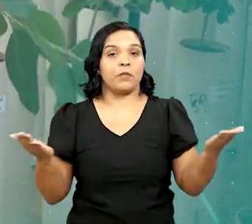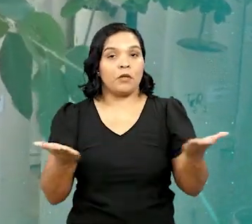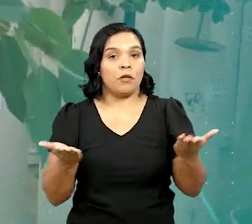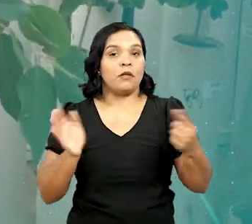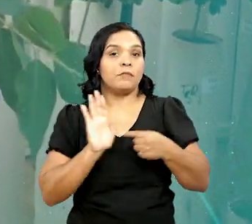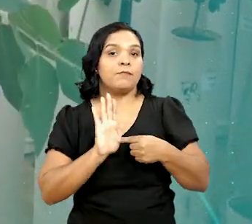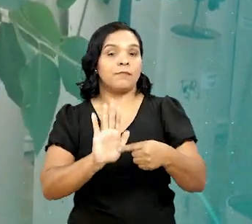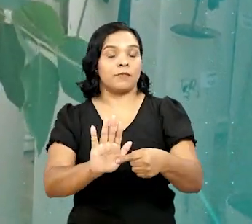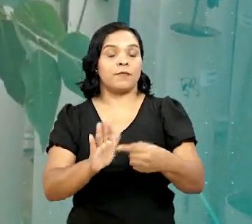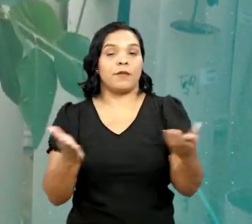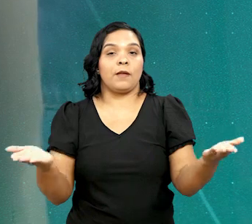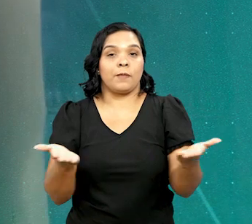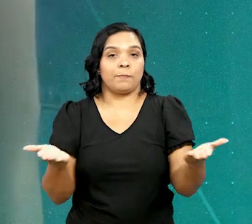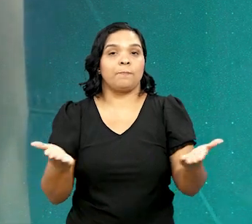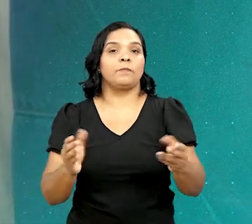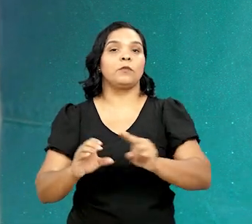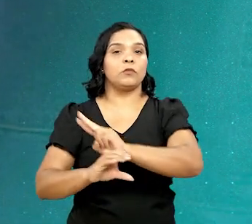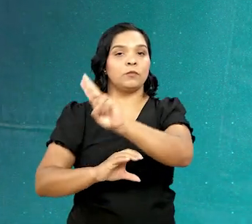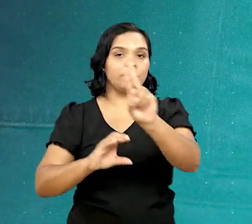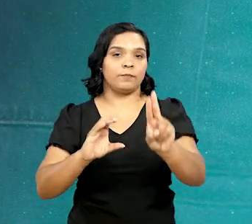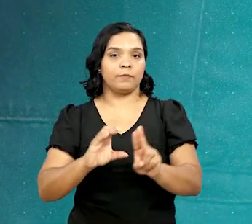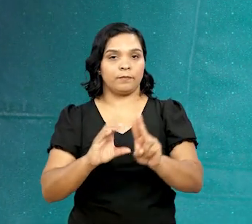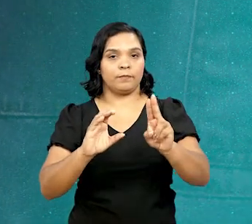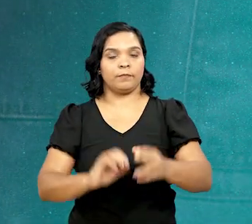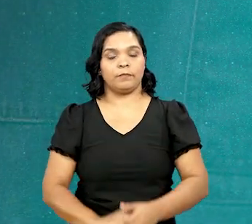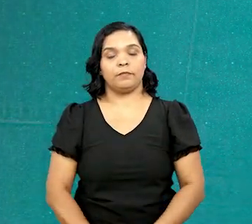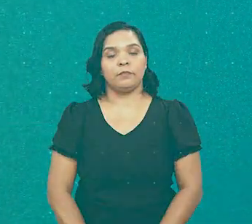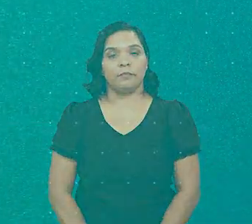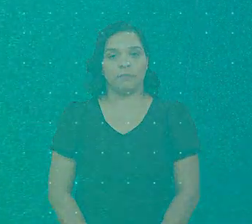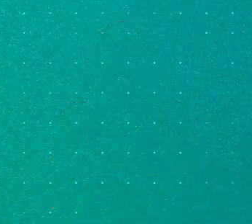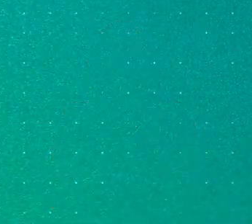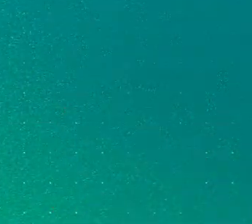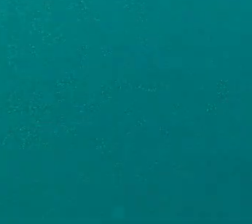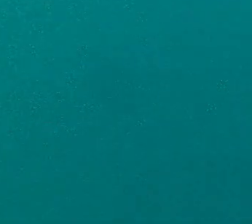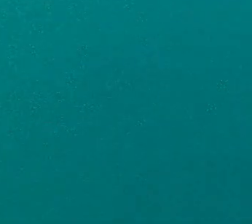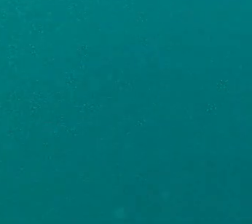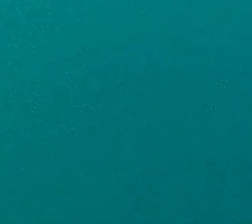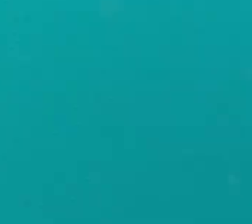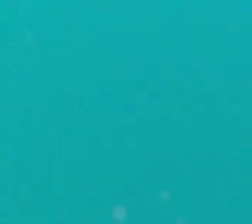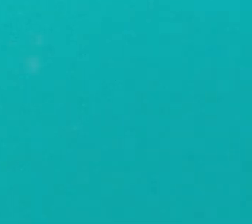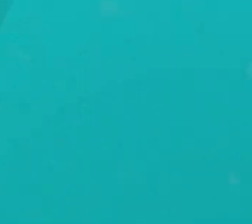isso e muito mais você confere agora no Universiência.